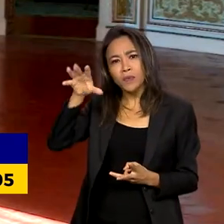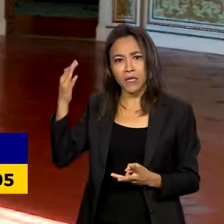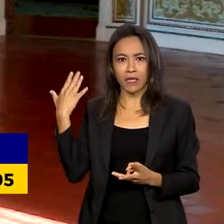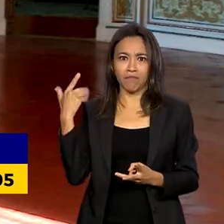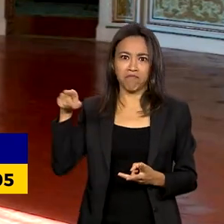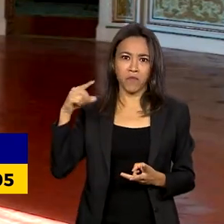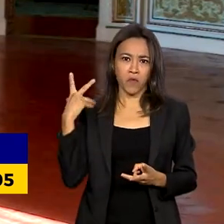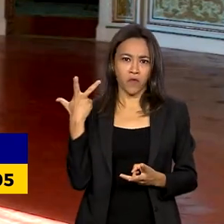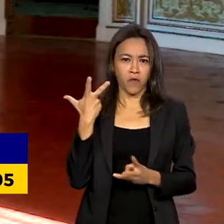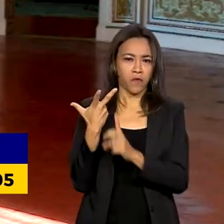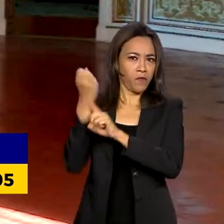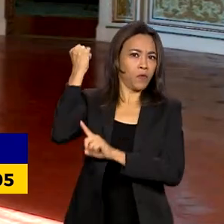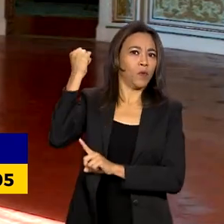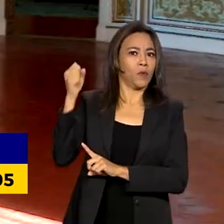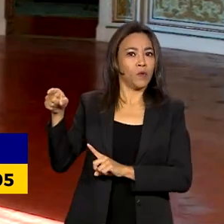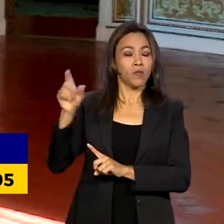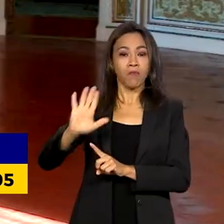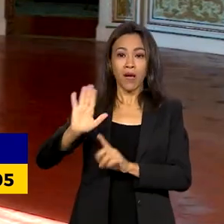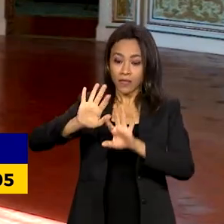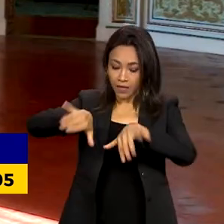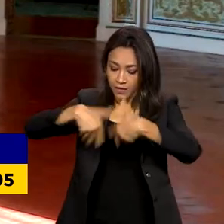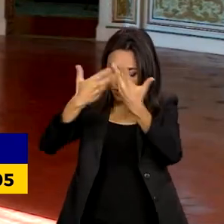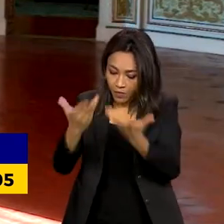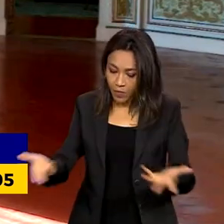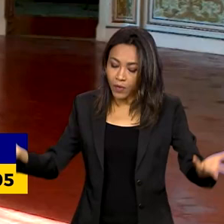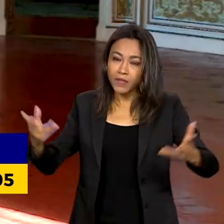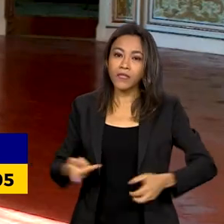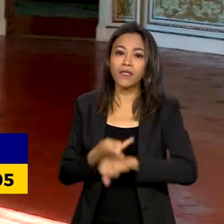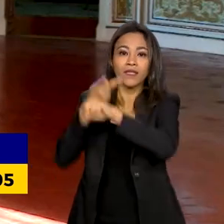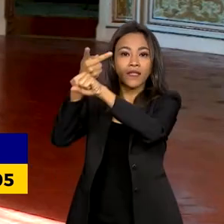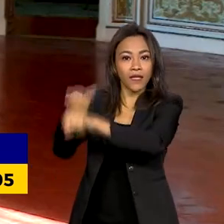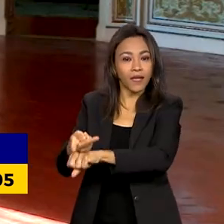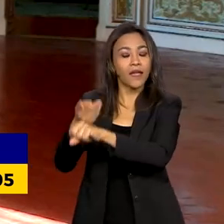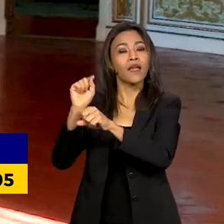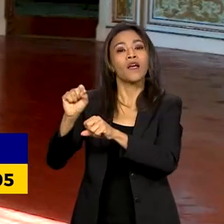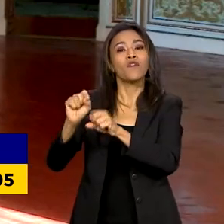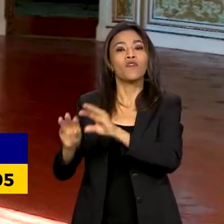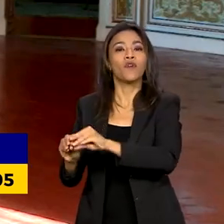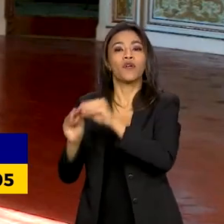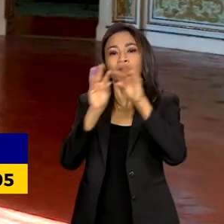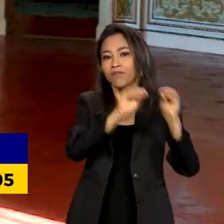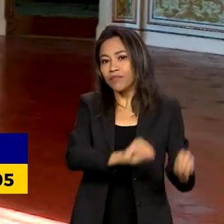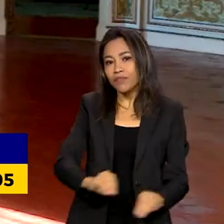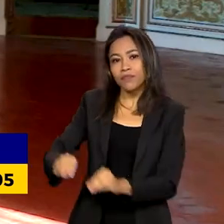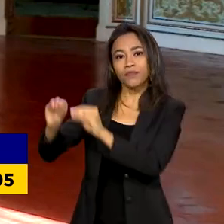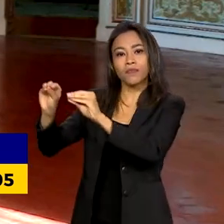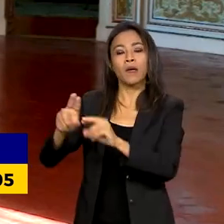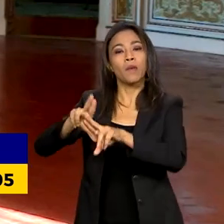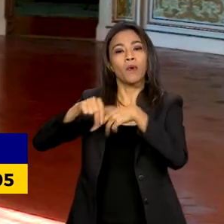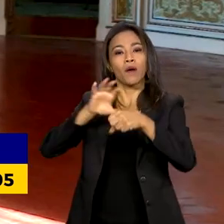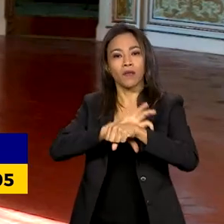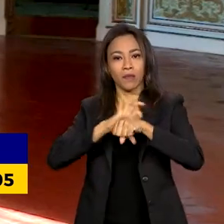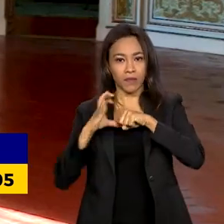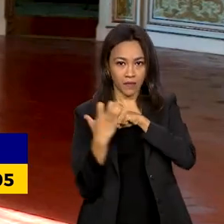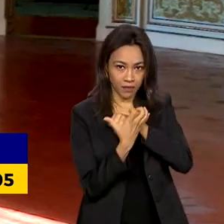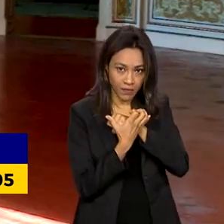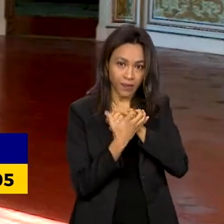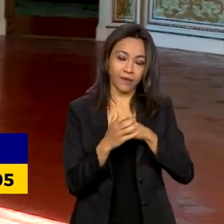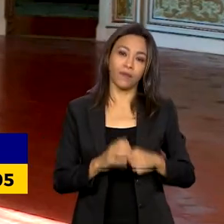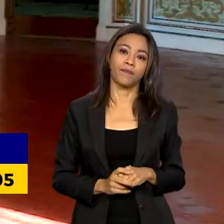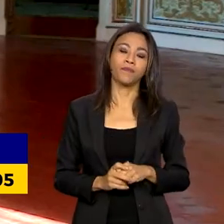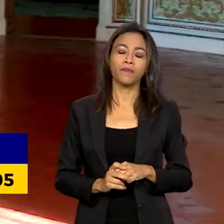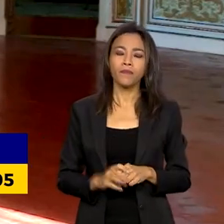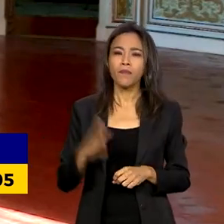2019, mas a cerimônia de entrega do prêmio foi adiada devido à pandemia de Covid-19. Além disso, o presidente,